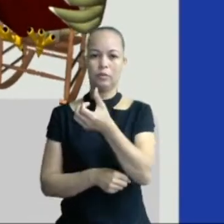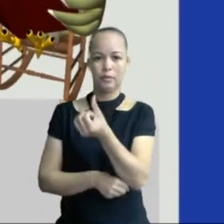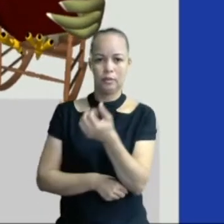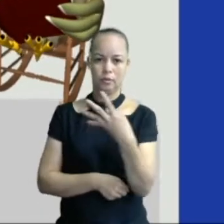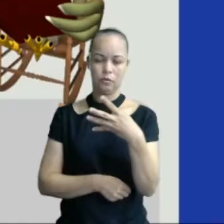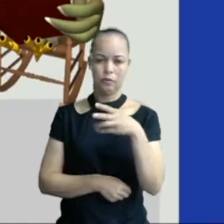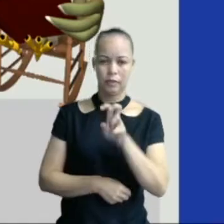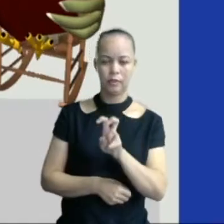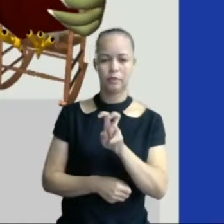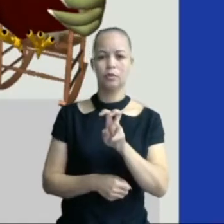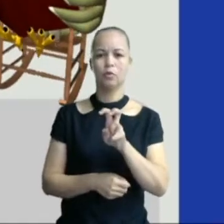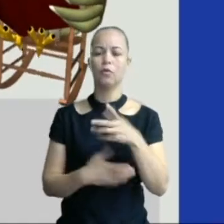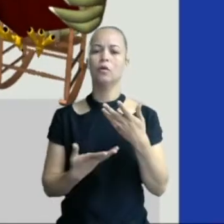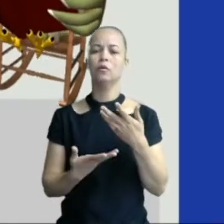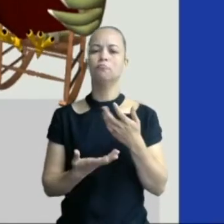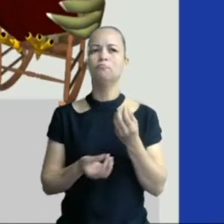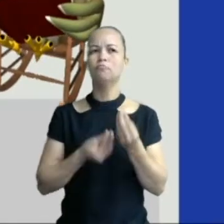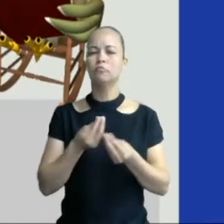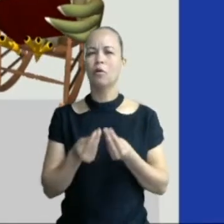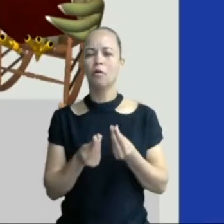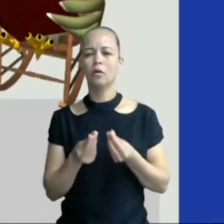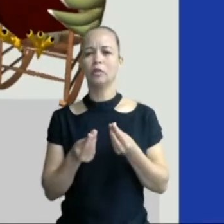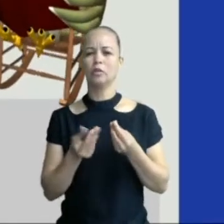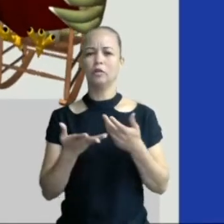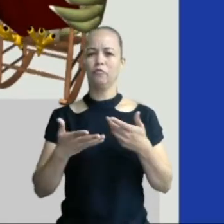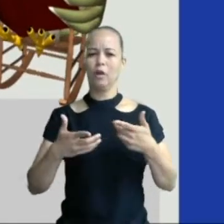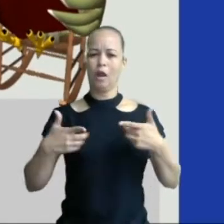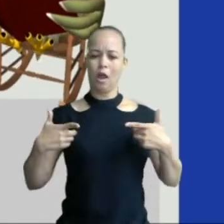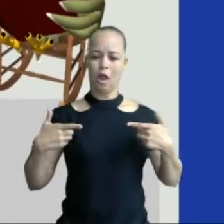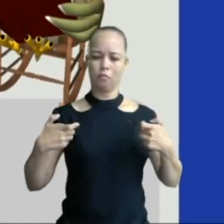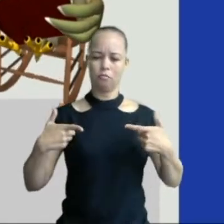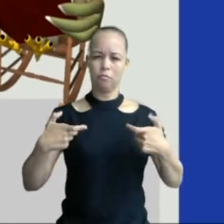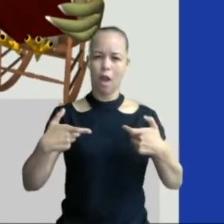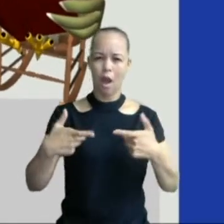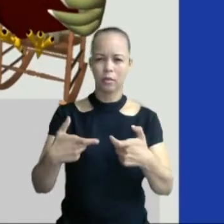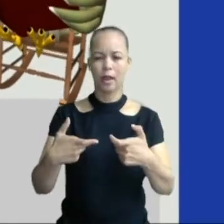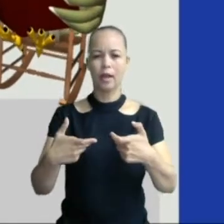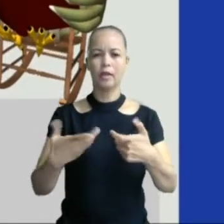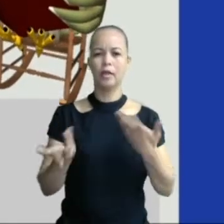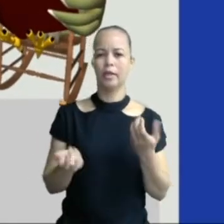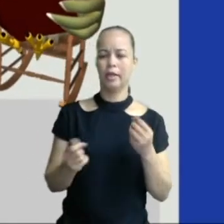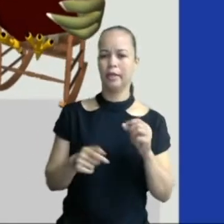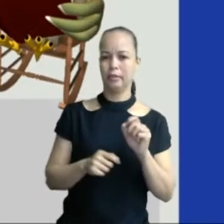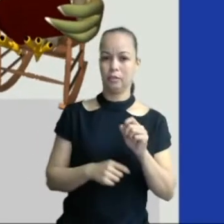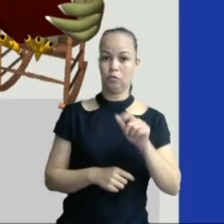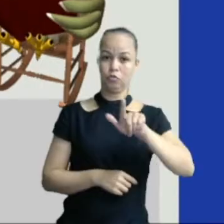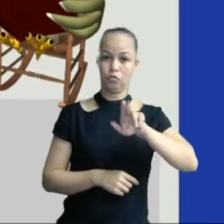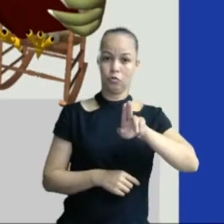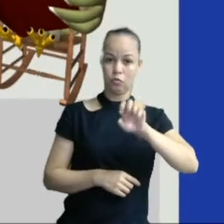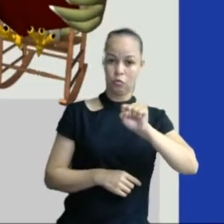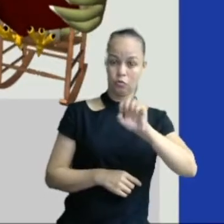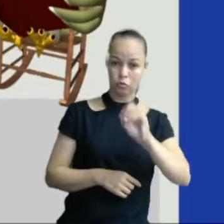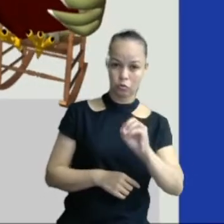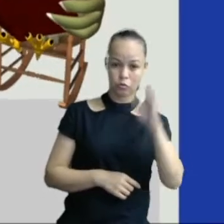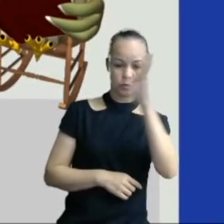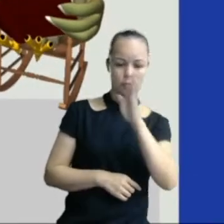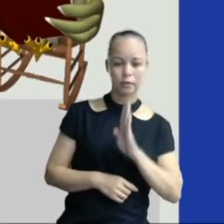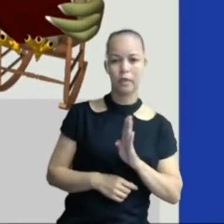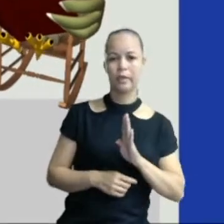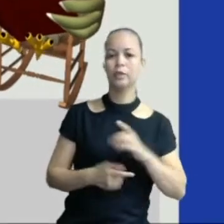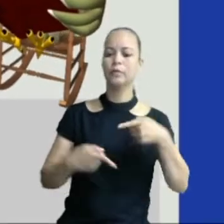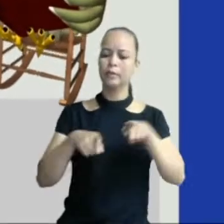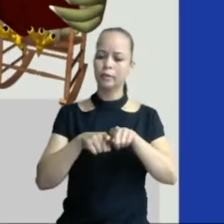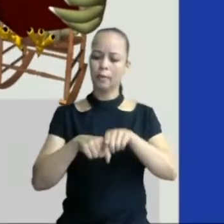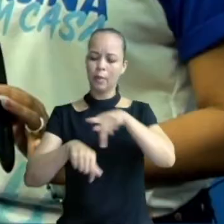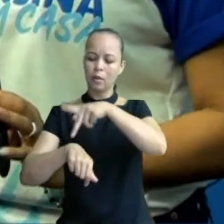1645 foi palco da célebre batalha entre lusos brasileiros e